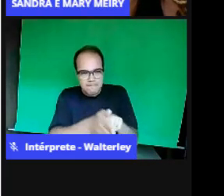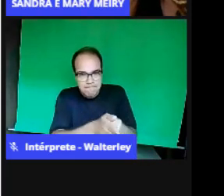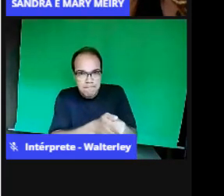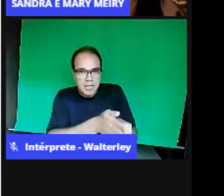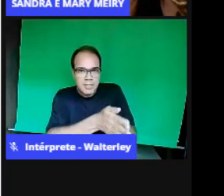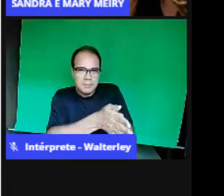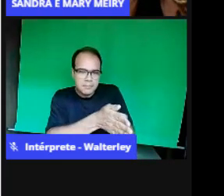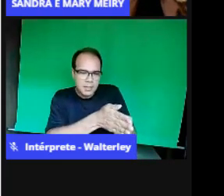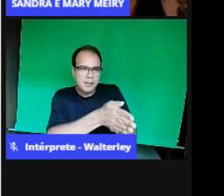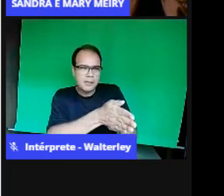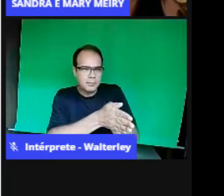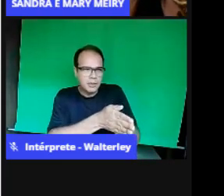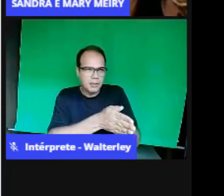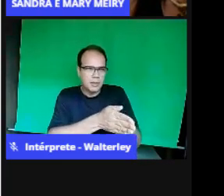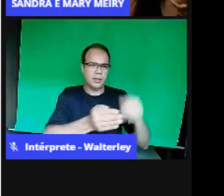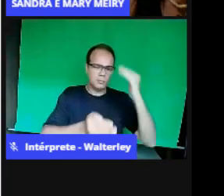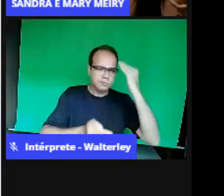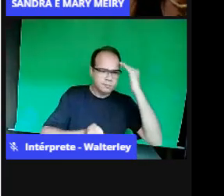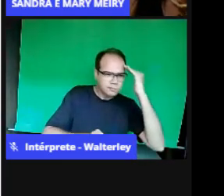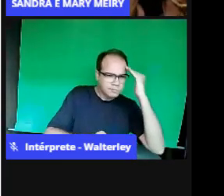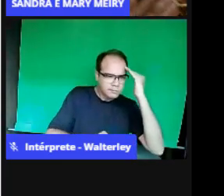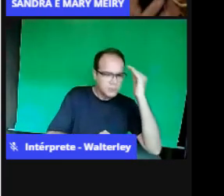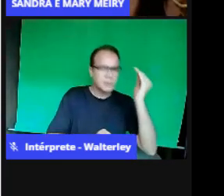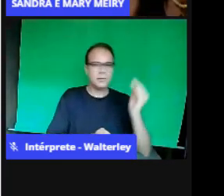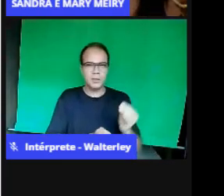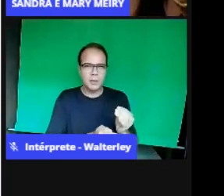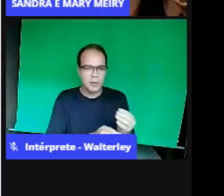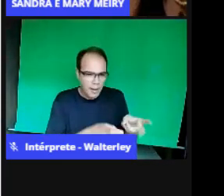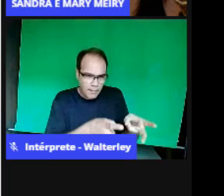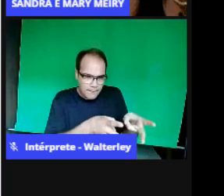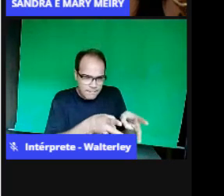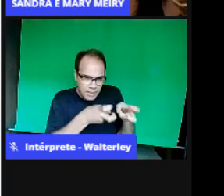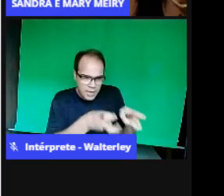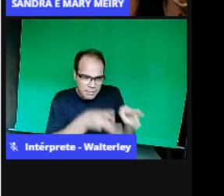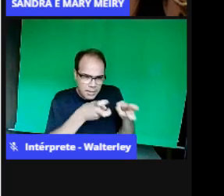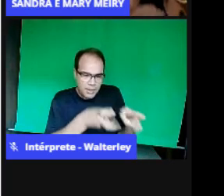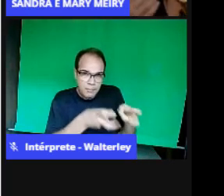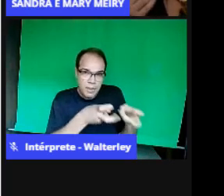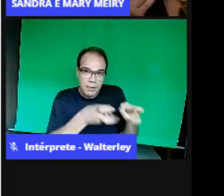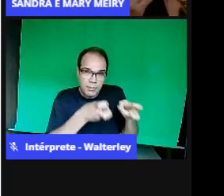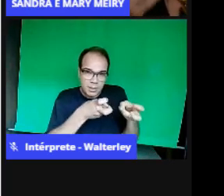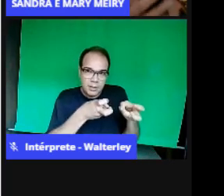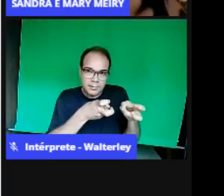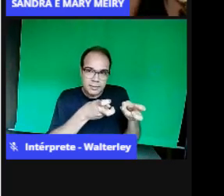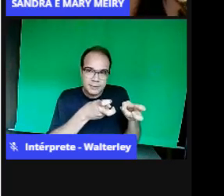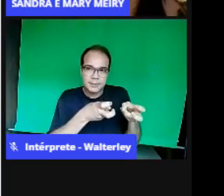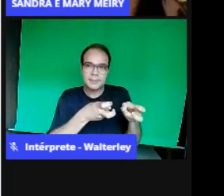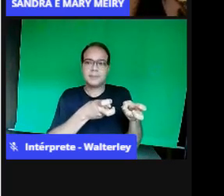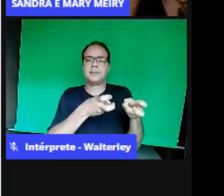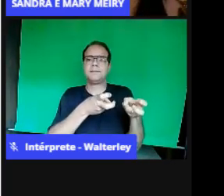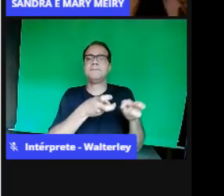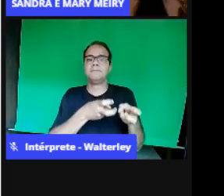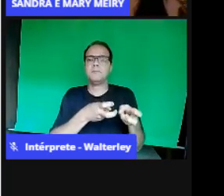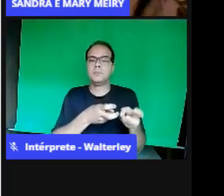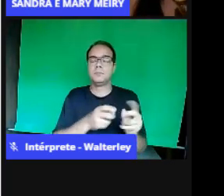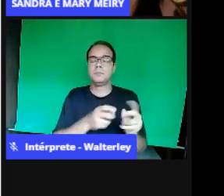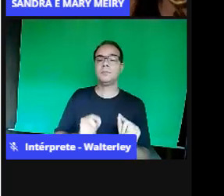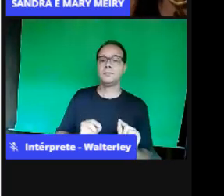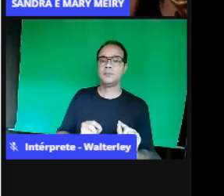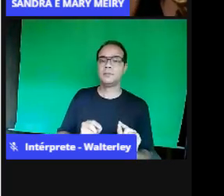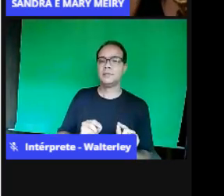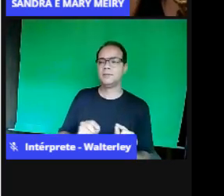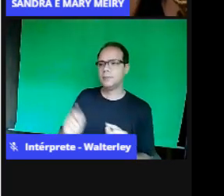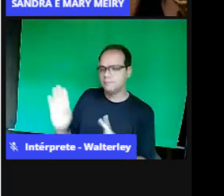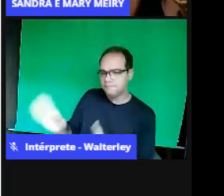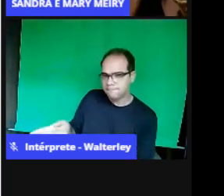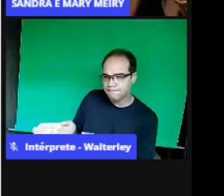no seu desenvolvimento. Essa sondagem, ela vem embasada em questionamentos, mas você precisa